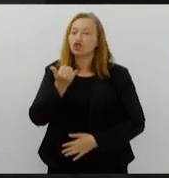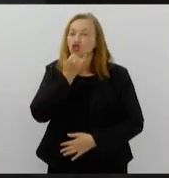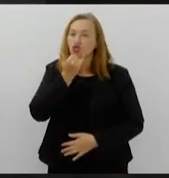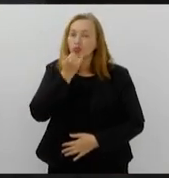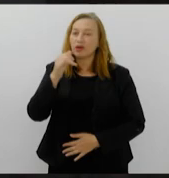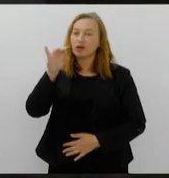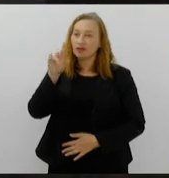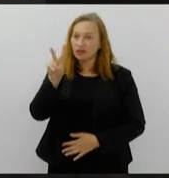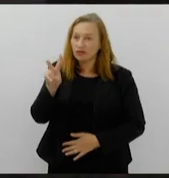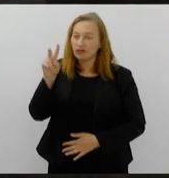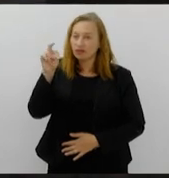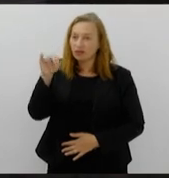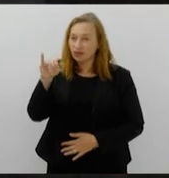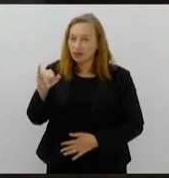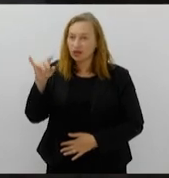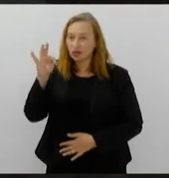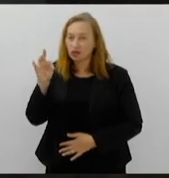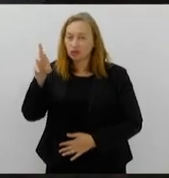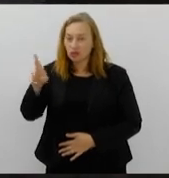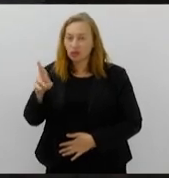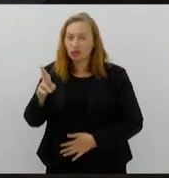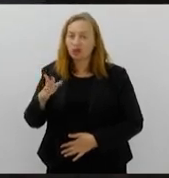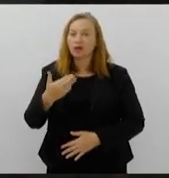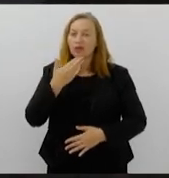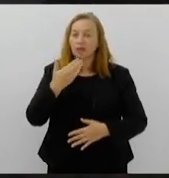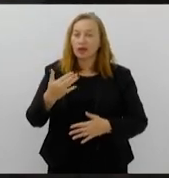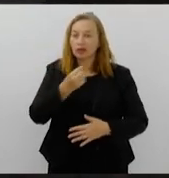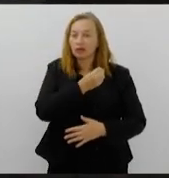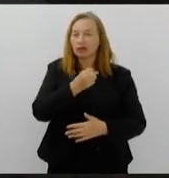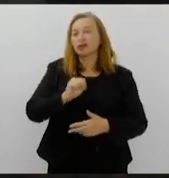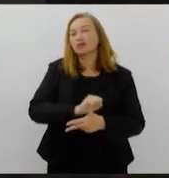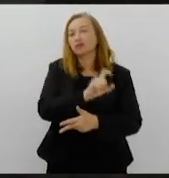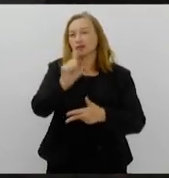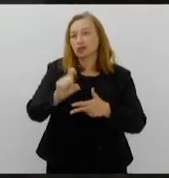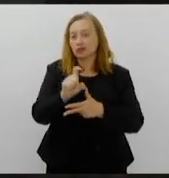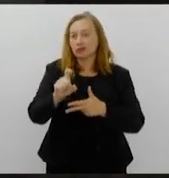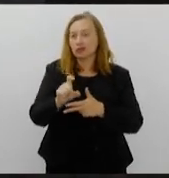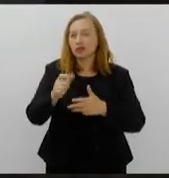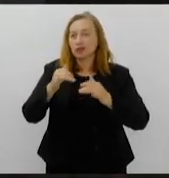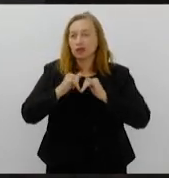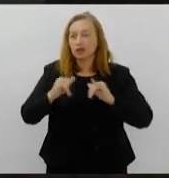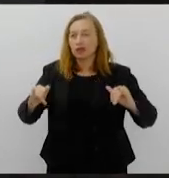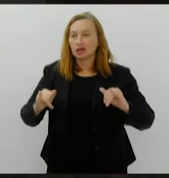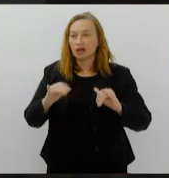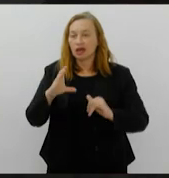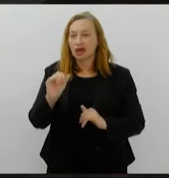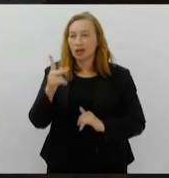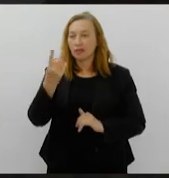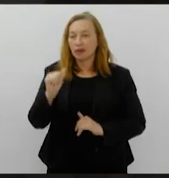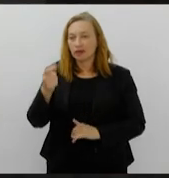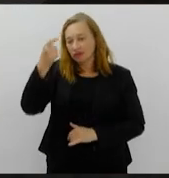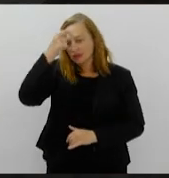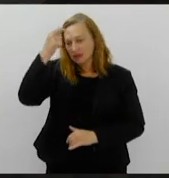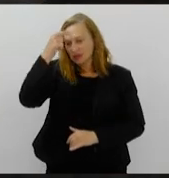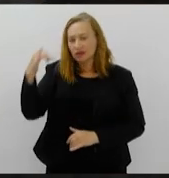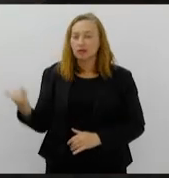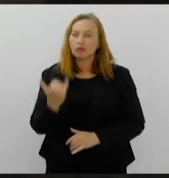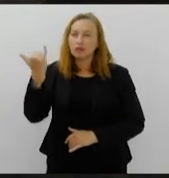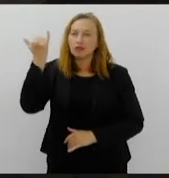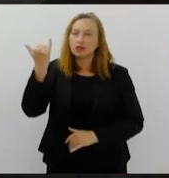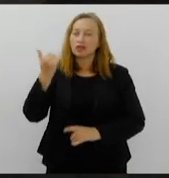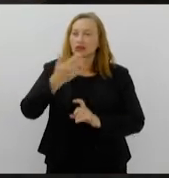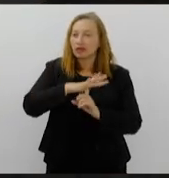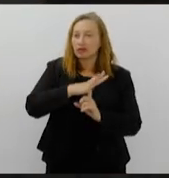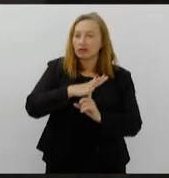Vitor Júnior, que autoriza o Poder Executivo a realizar campanha de conscientização sobre a importância das feiras